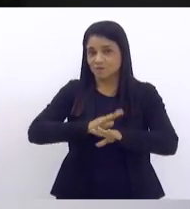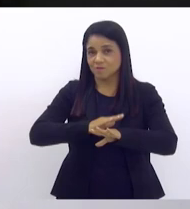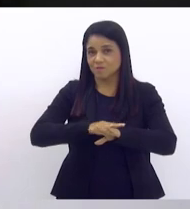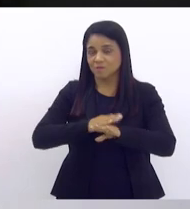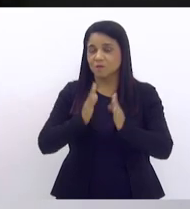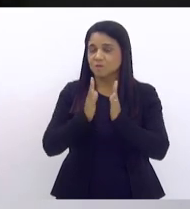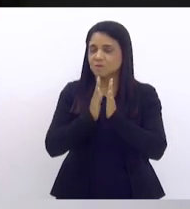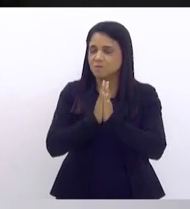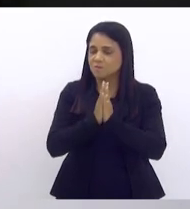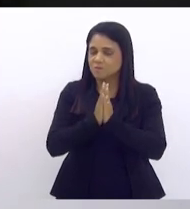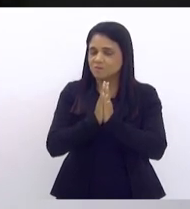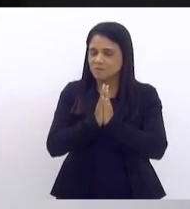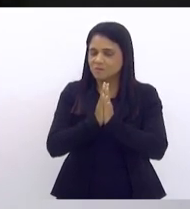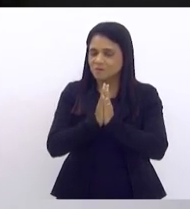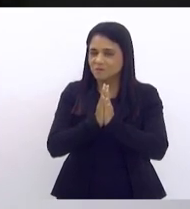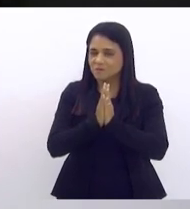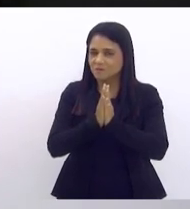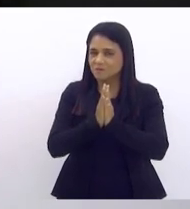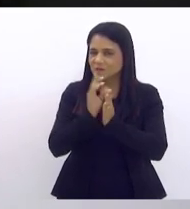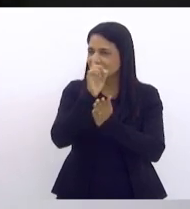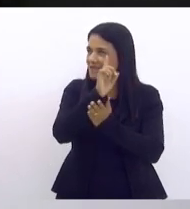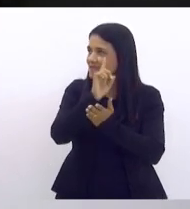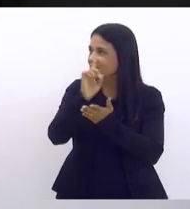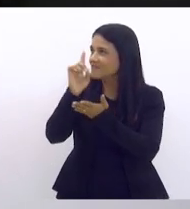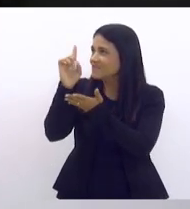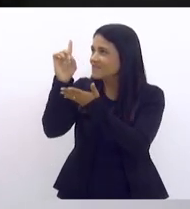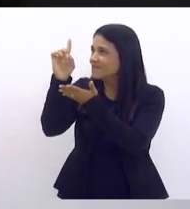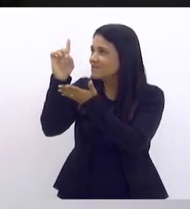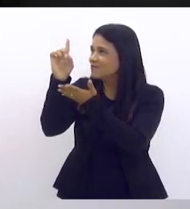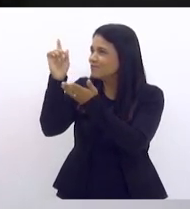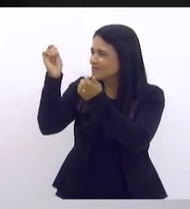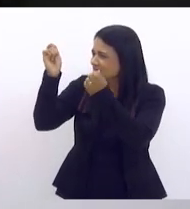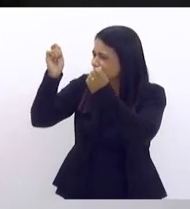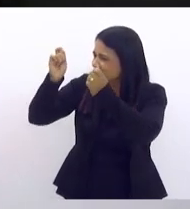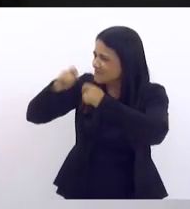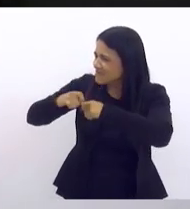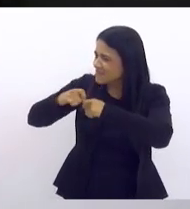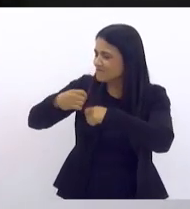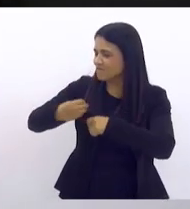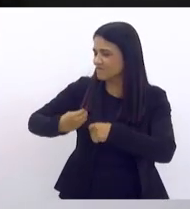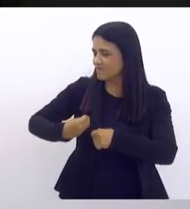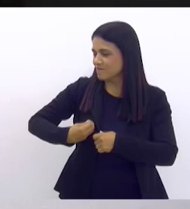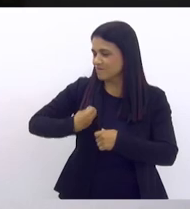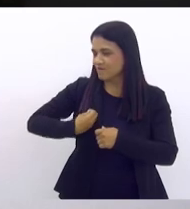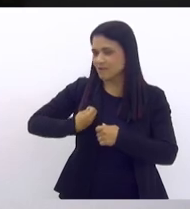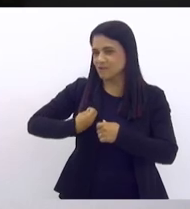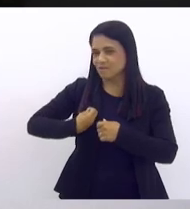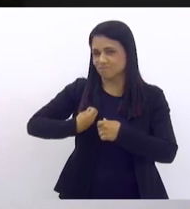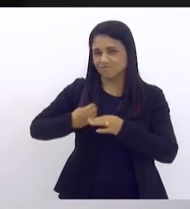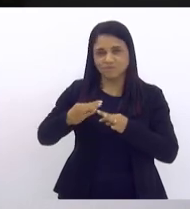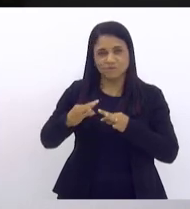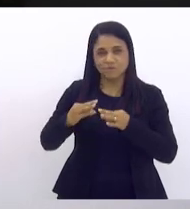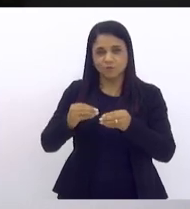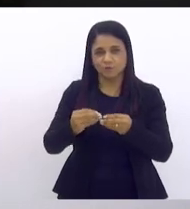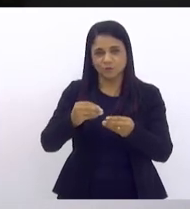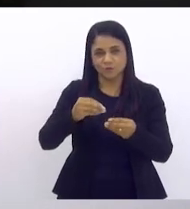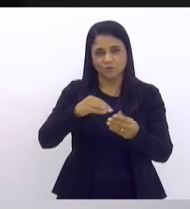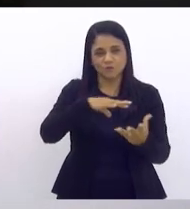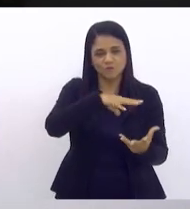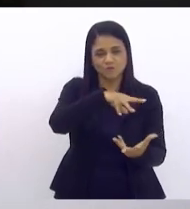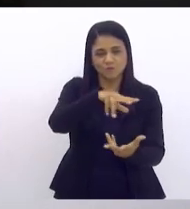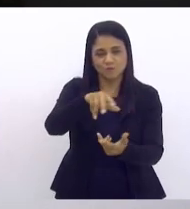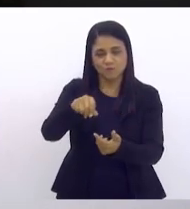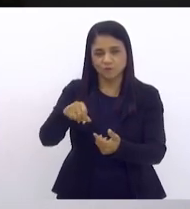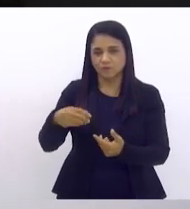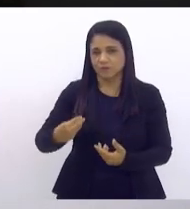àquele que dá o verdadeiro propósito a tudo aquilo que nós fazemos aqui e nas nossas